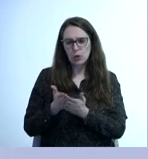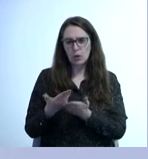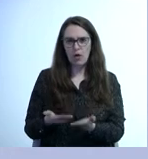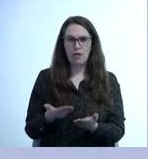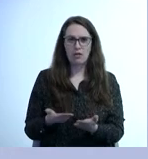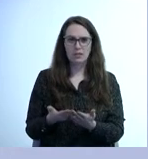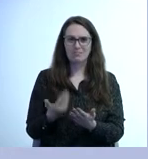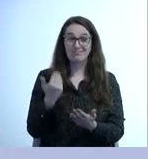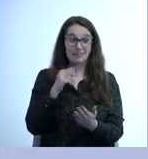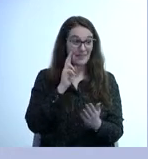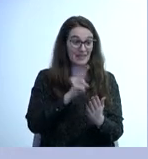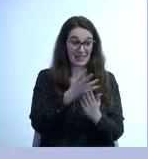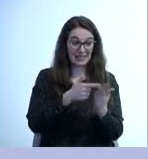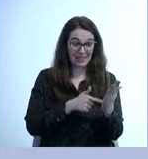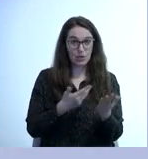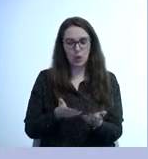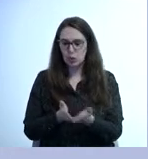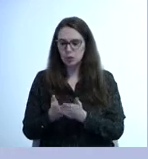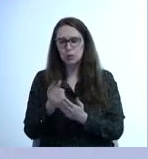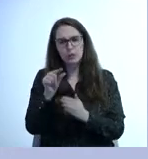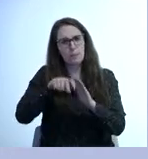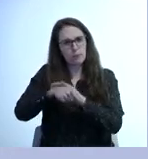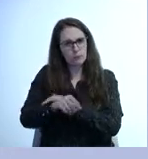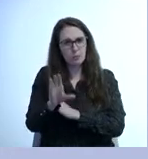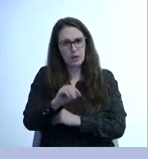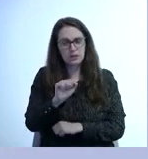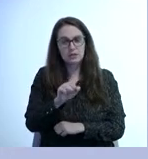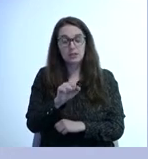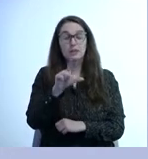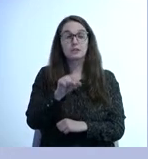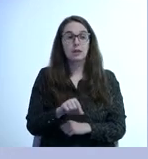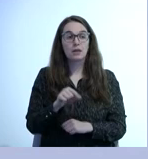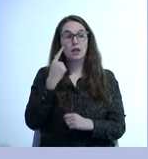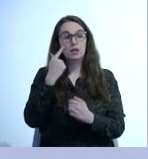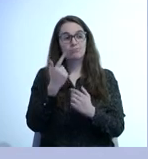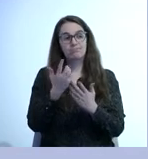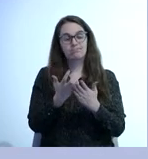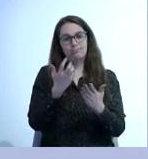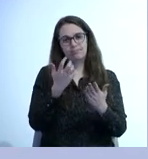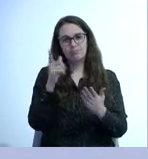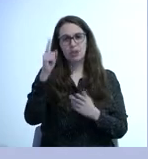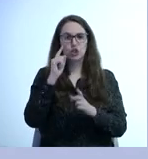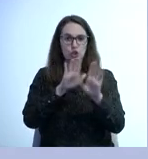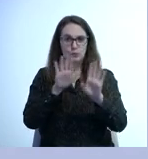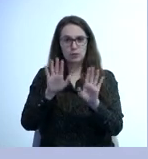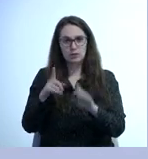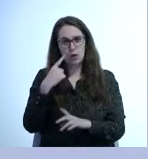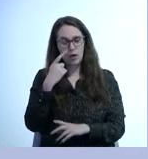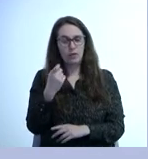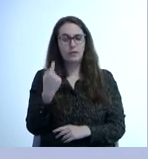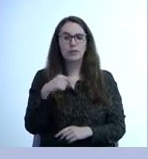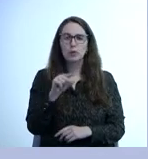foram aprofundados, mas há obviamente, e a exposição mostra isso muito claramente, há depois um processo